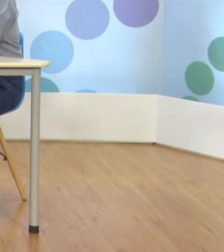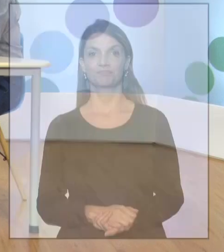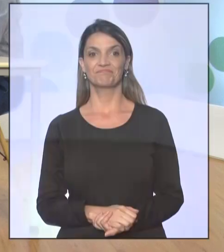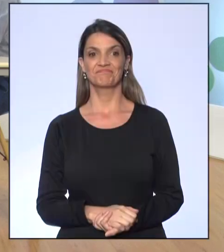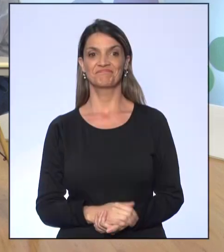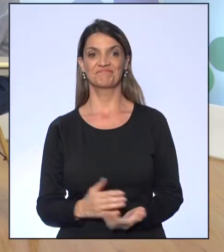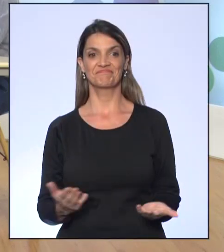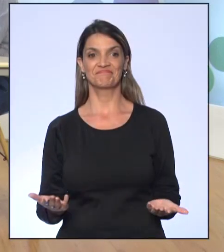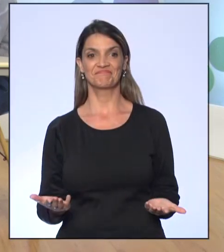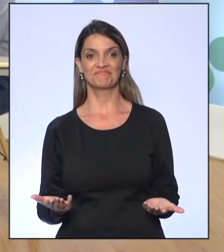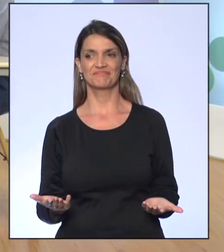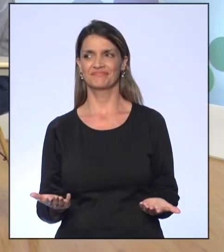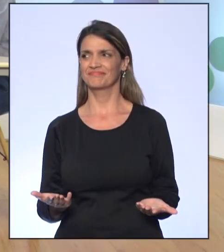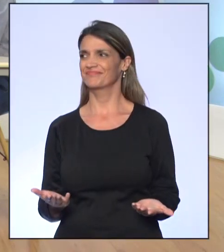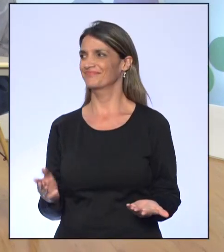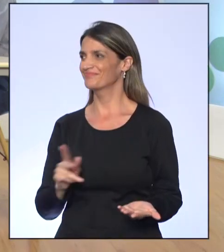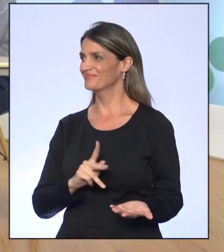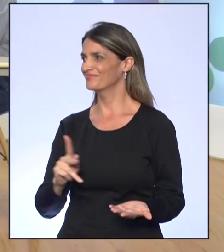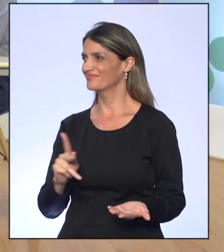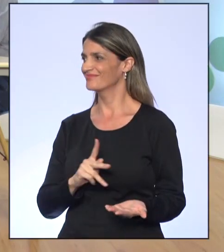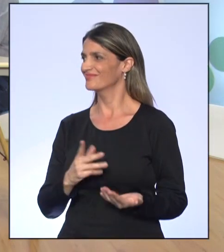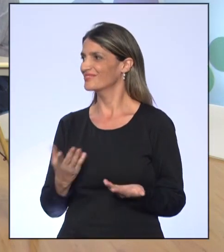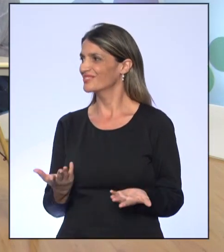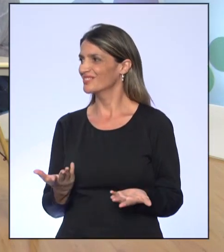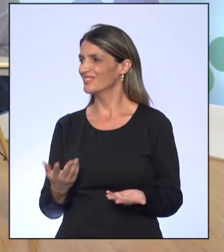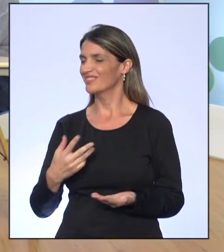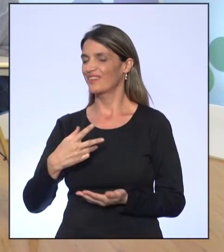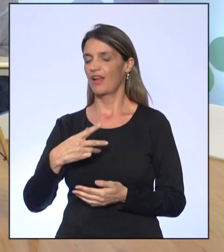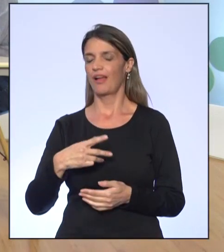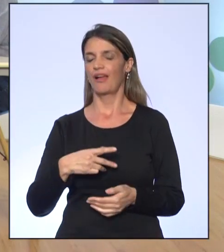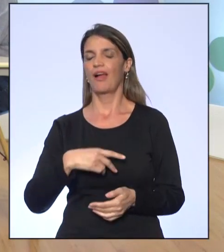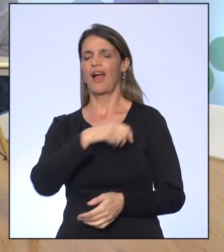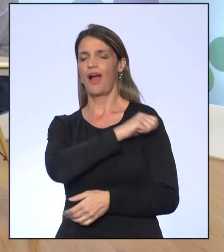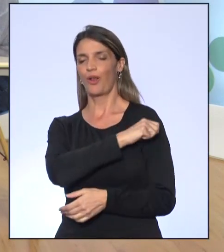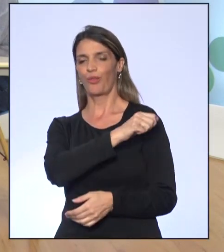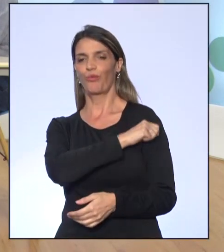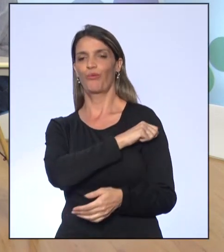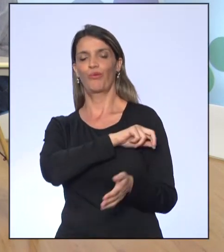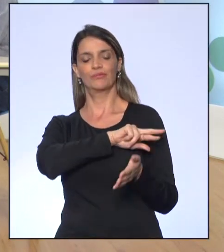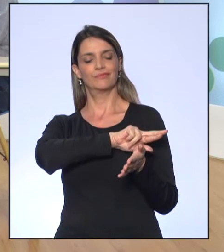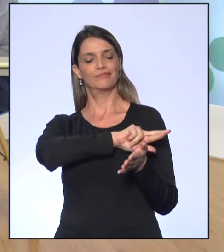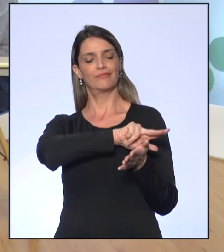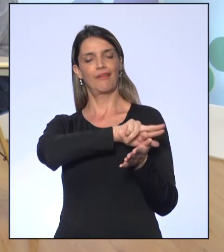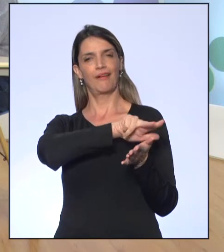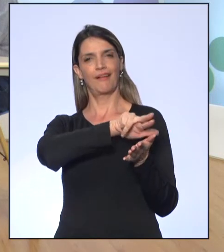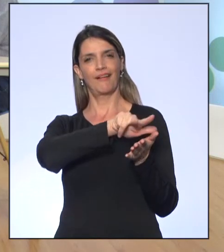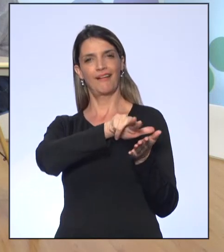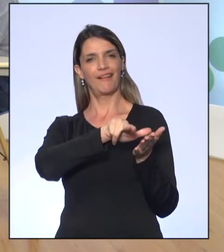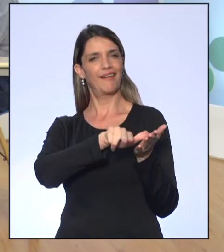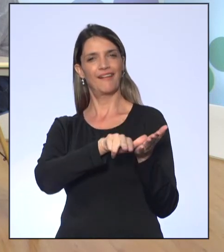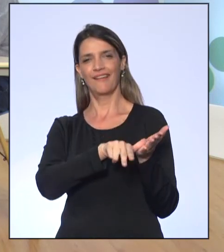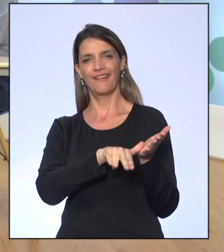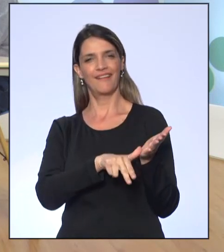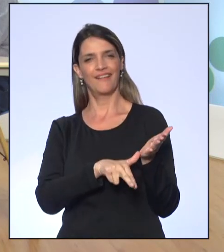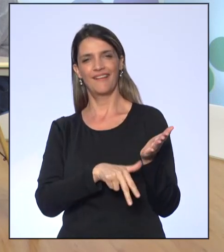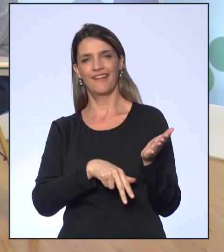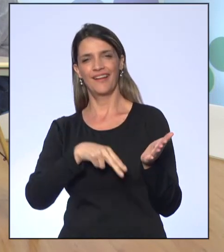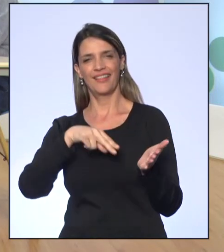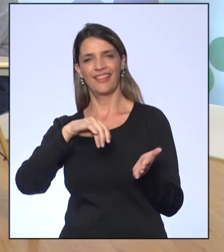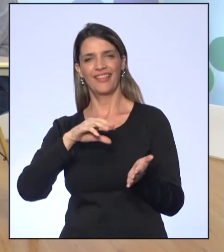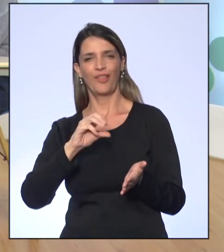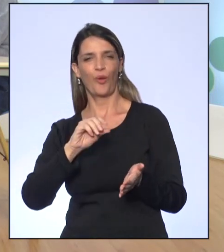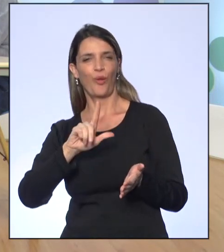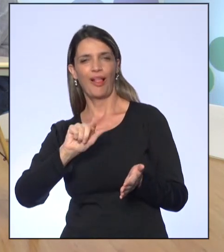Então, ô Jonas, né, olha, assim, o Patrick, Manuel, Matheus, né, tem aqui vários, aqui, ó, o